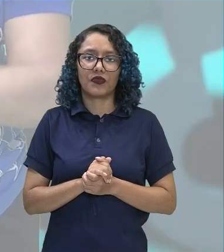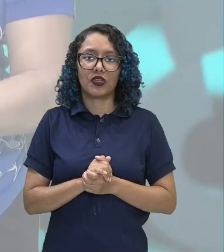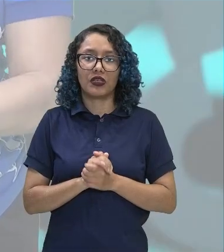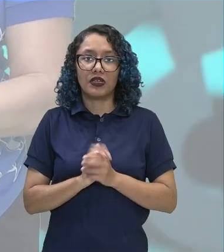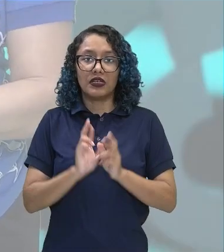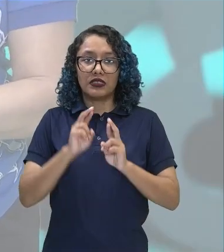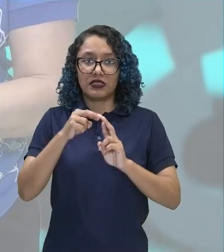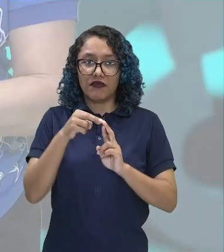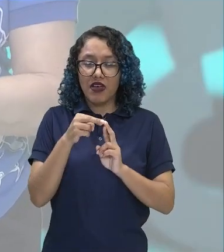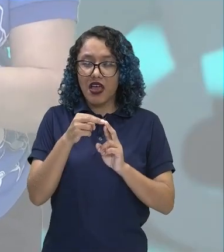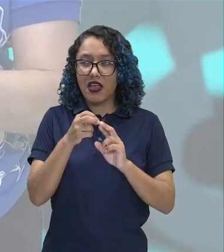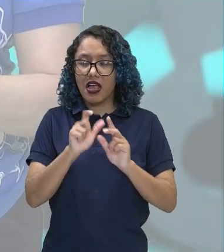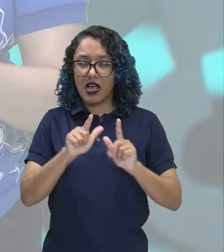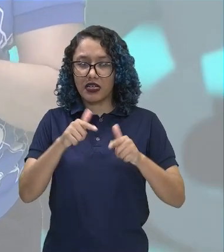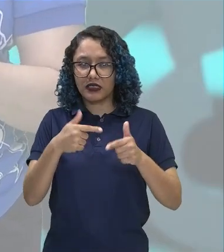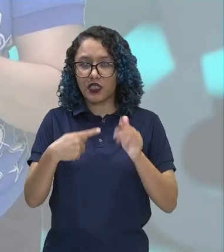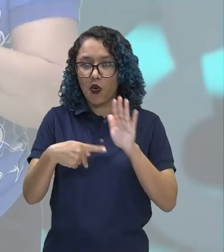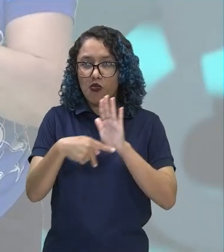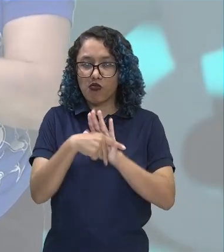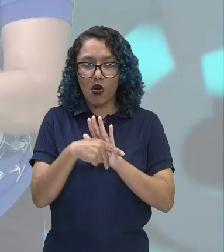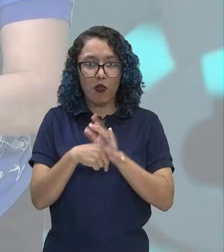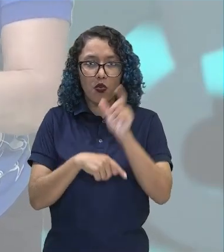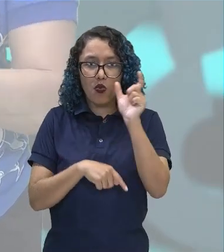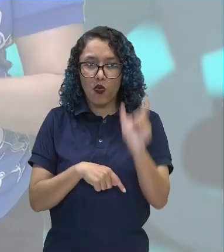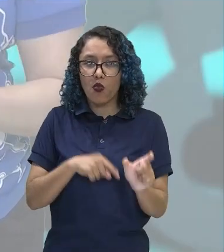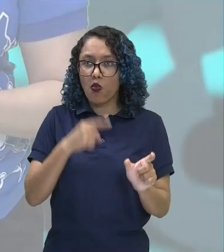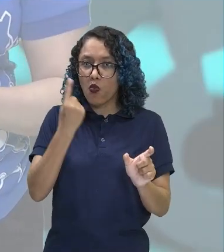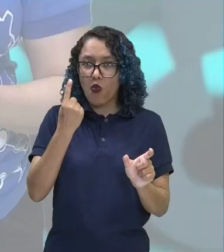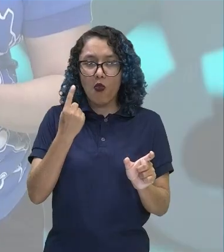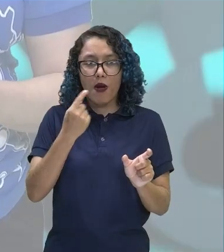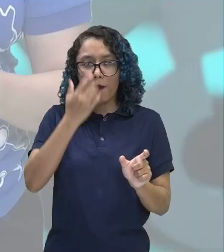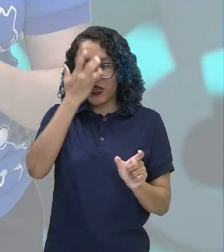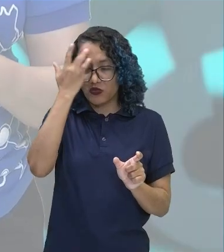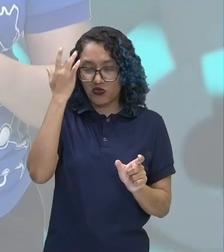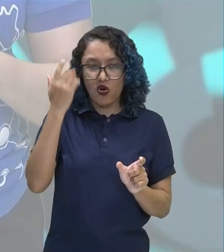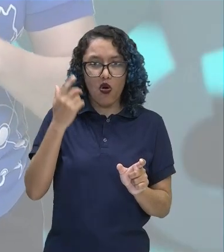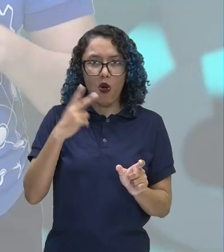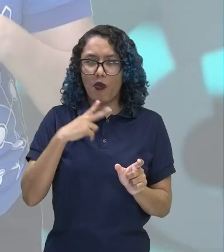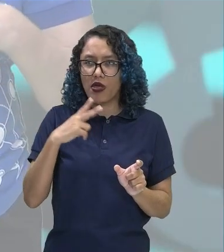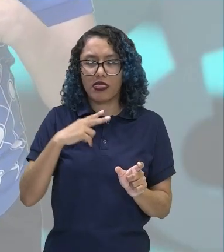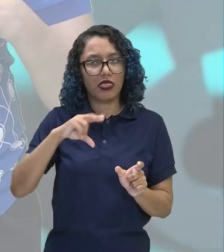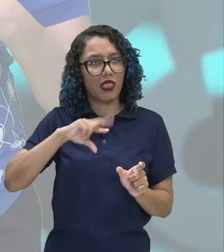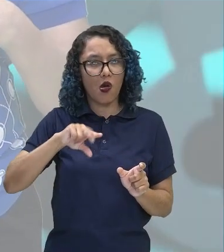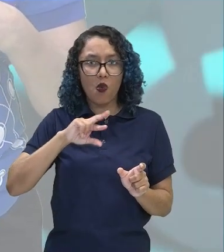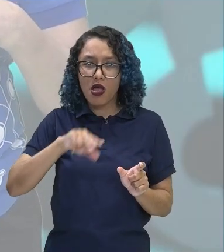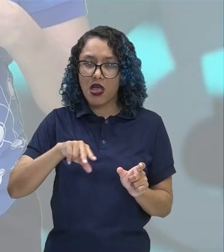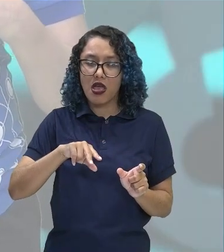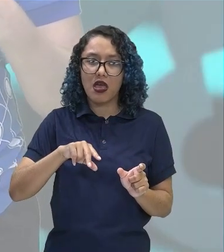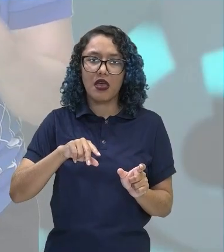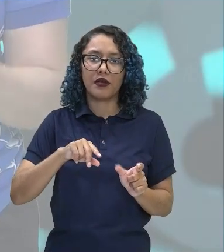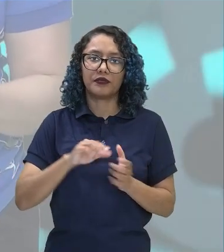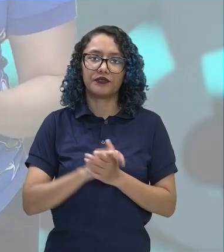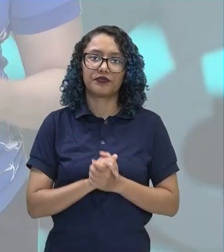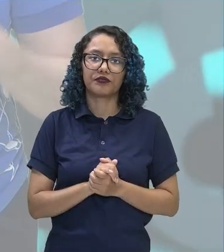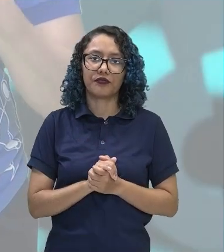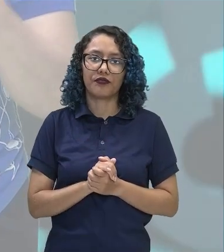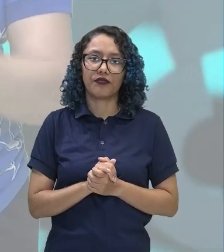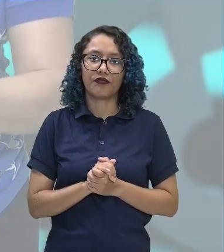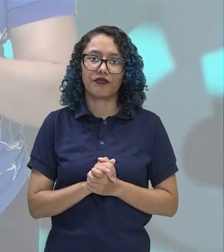exclusivas de uma pessoa. Não colocou ali suas impressões, né? Ele não colocou a